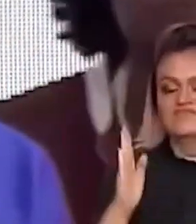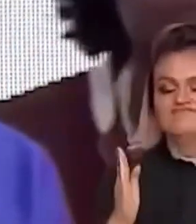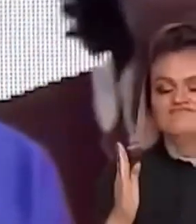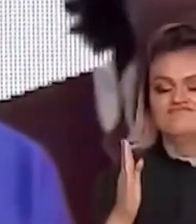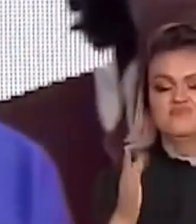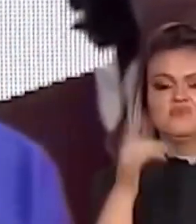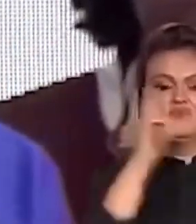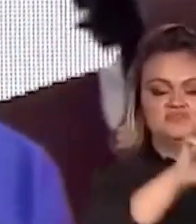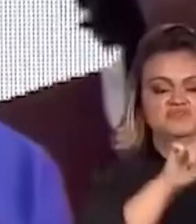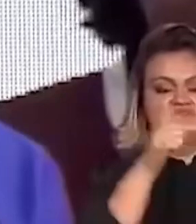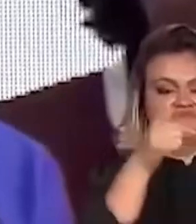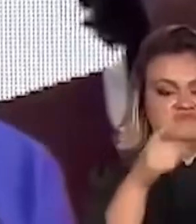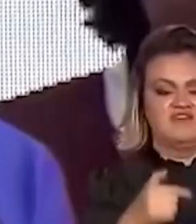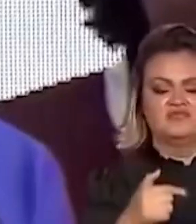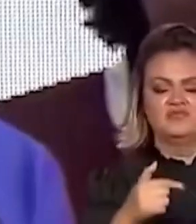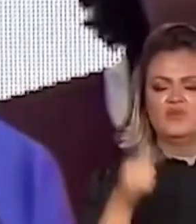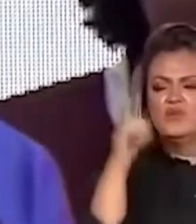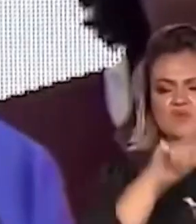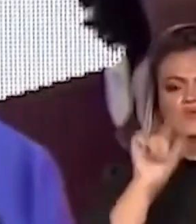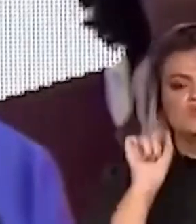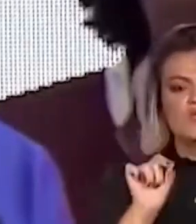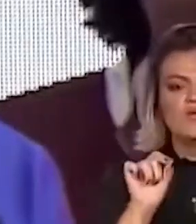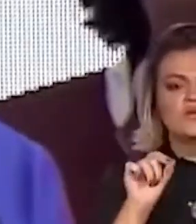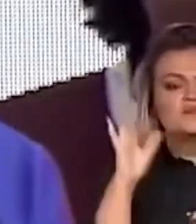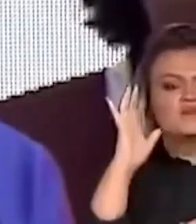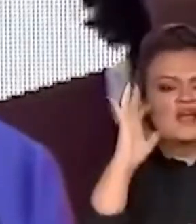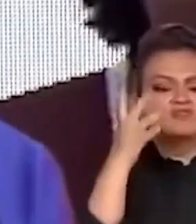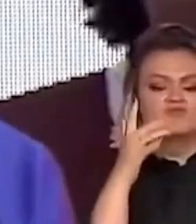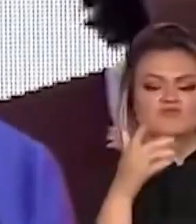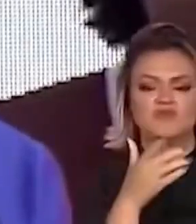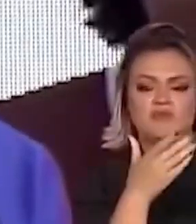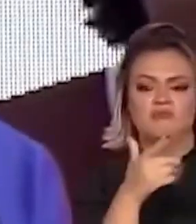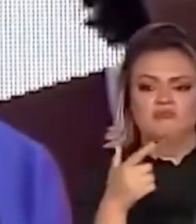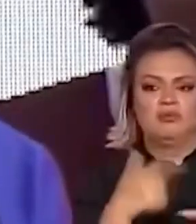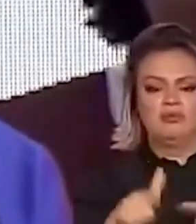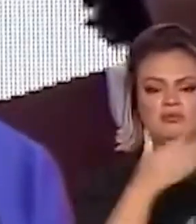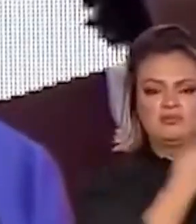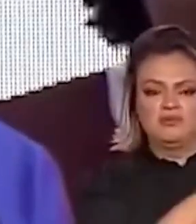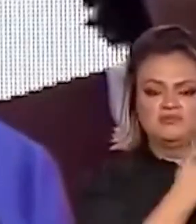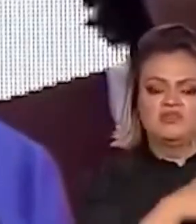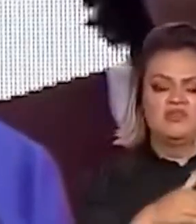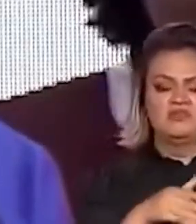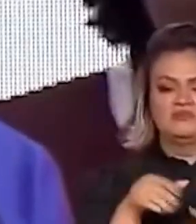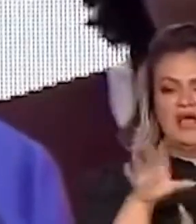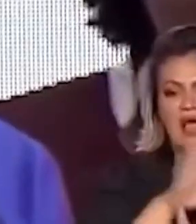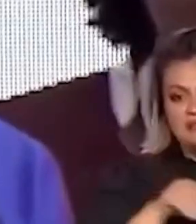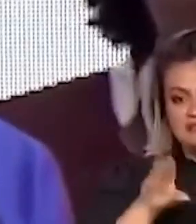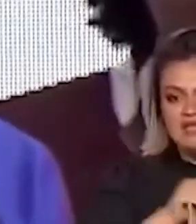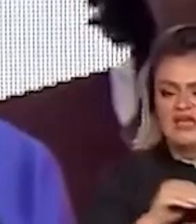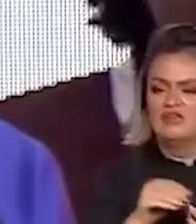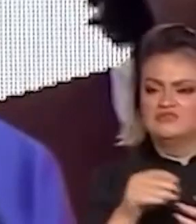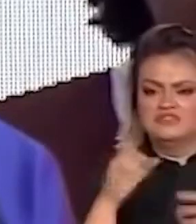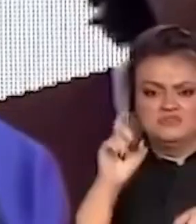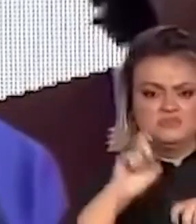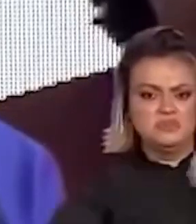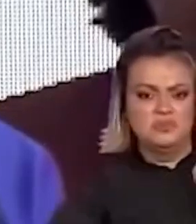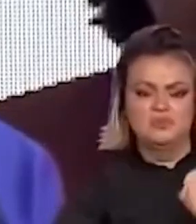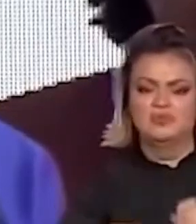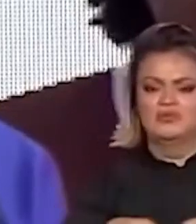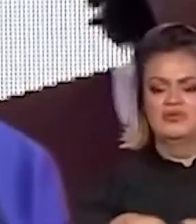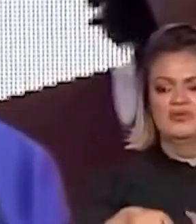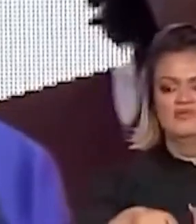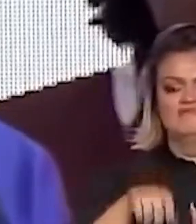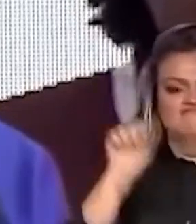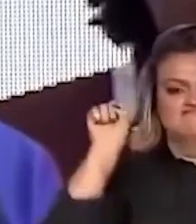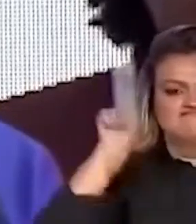voltou. Voltou para combater a discriminação, o assédio, os estupros, o